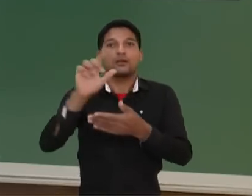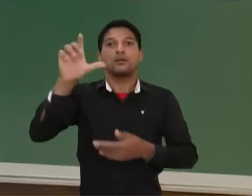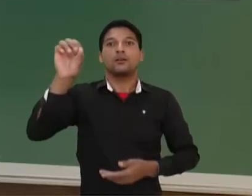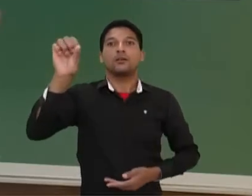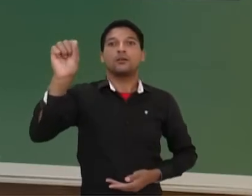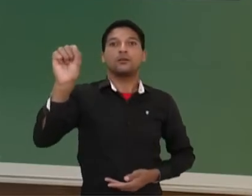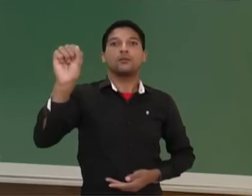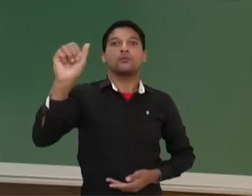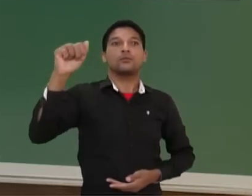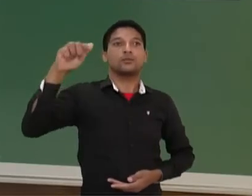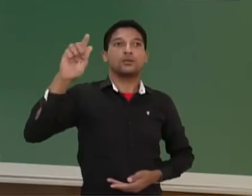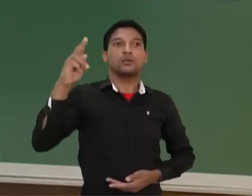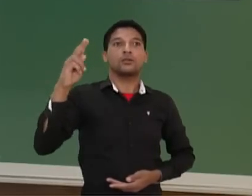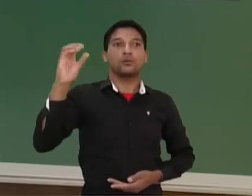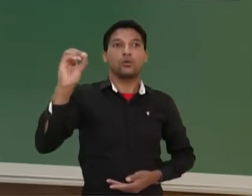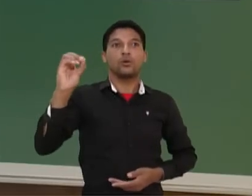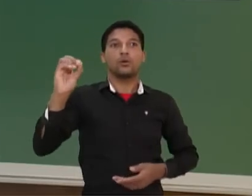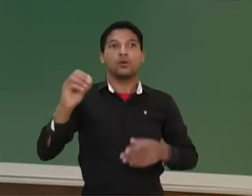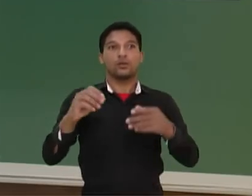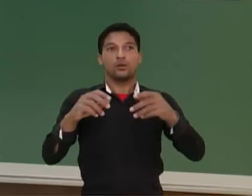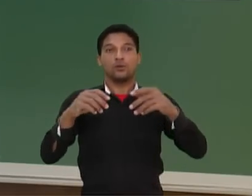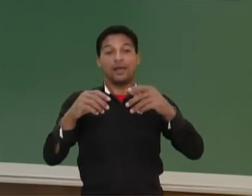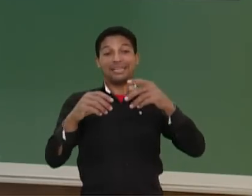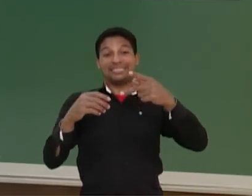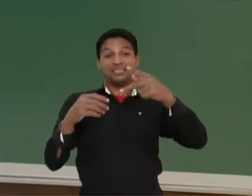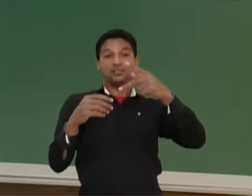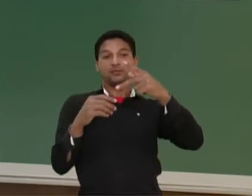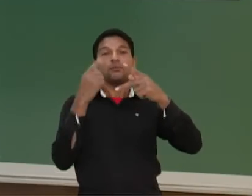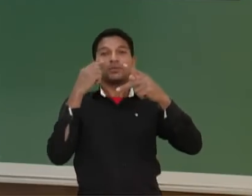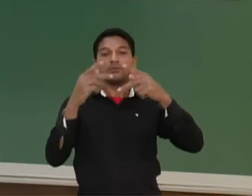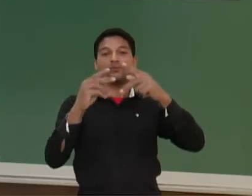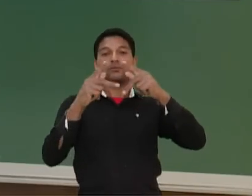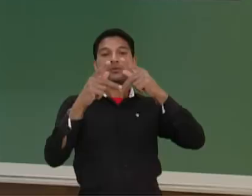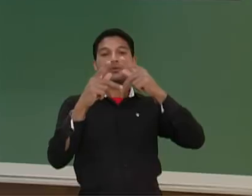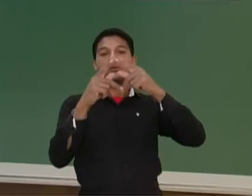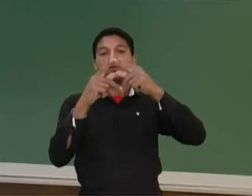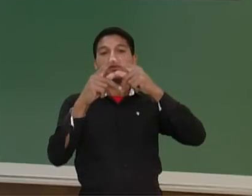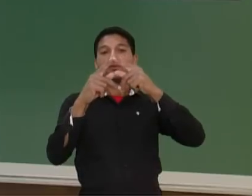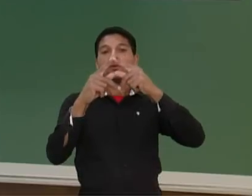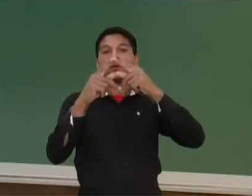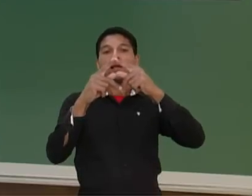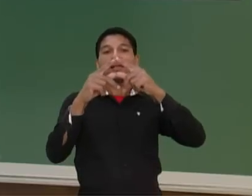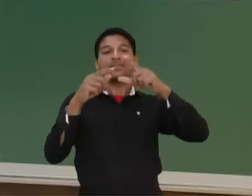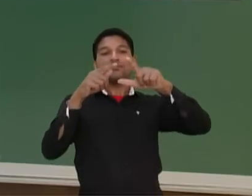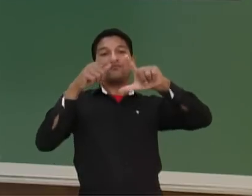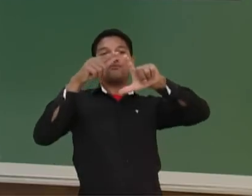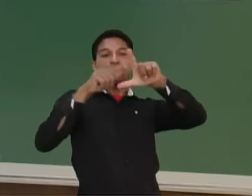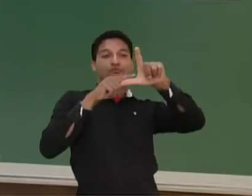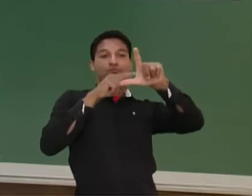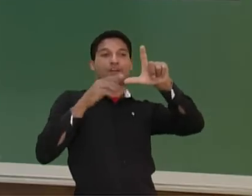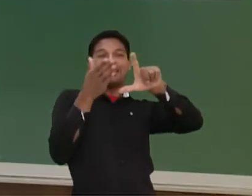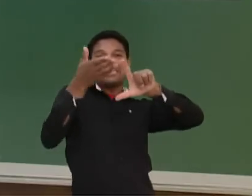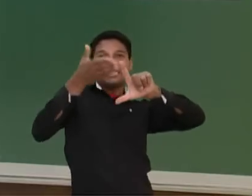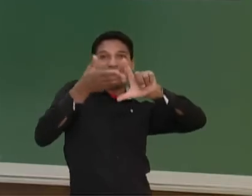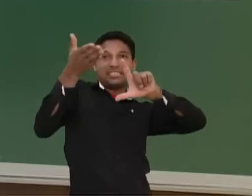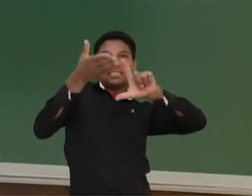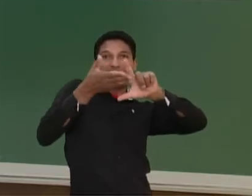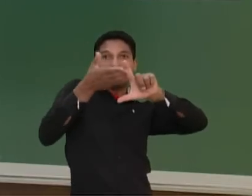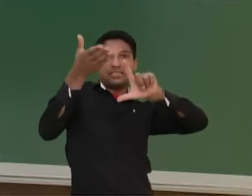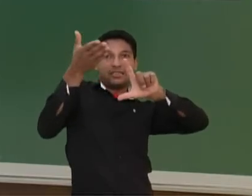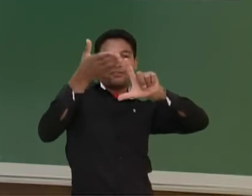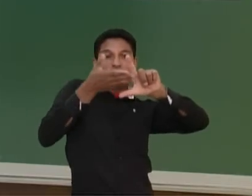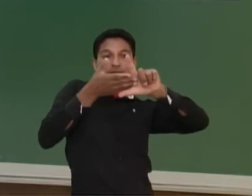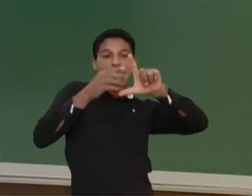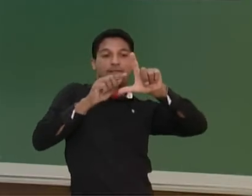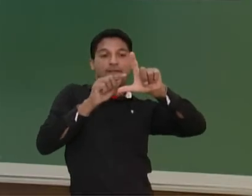sempre que eu tenho um losango, as diagonais formam 90 graus entre si, certo? Então agora você vai fazer o seguinte, anota para mim a